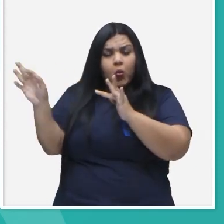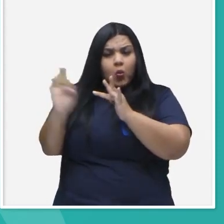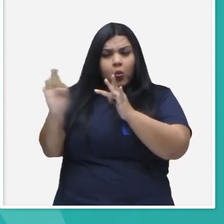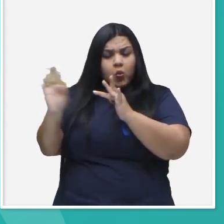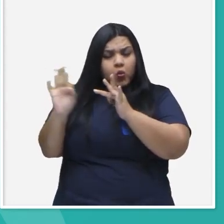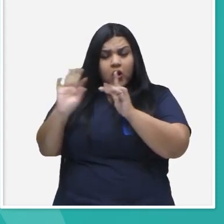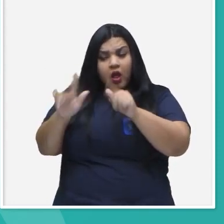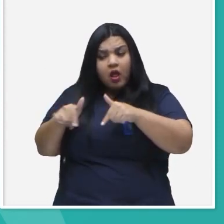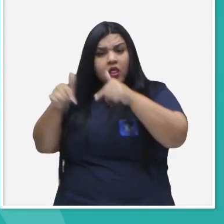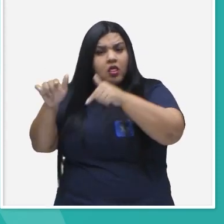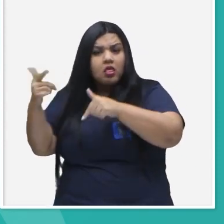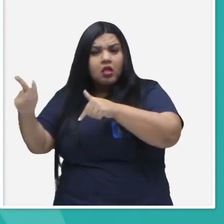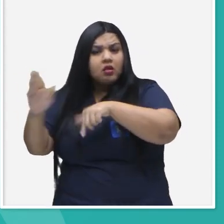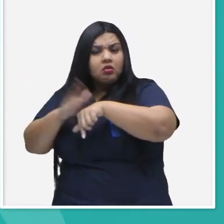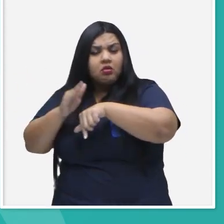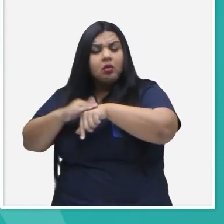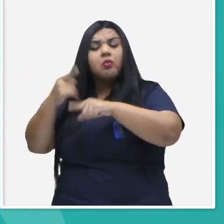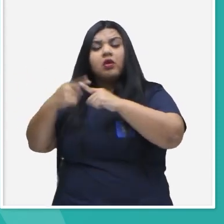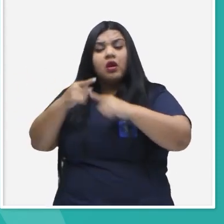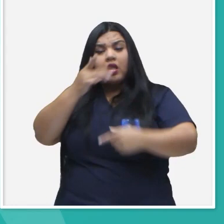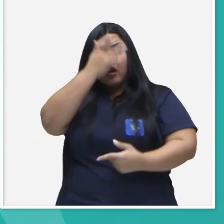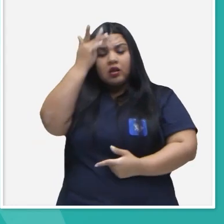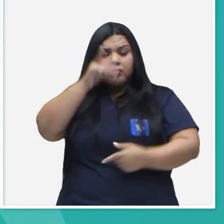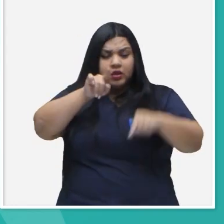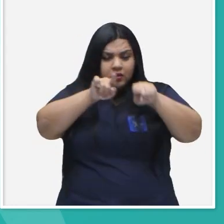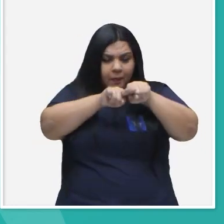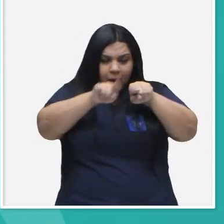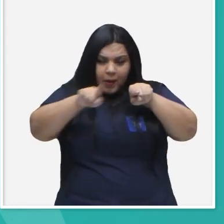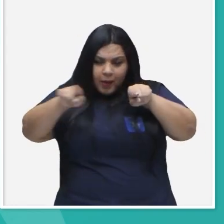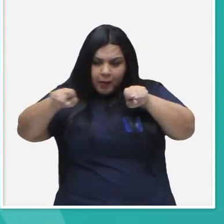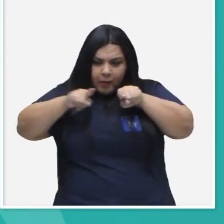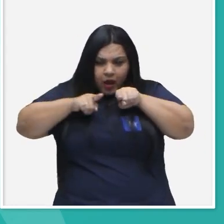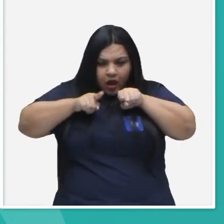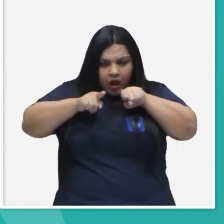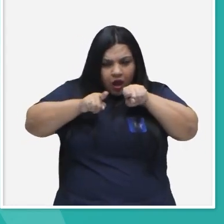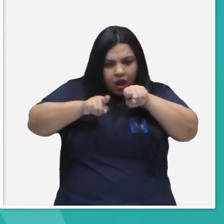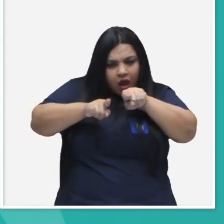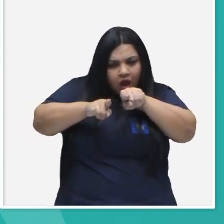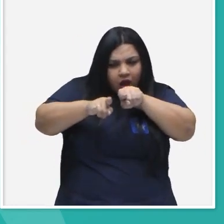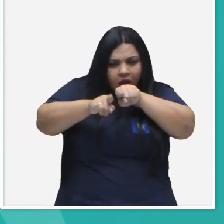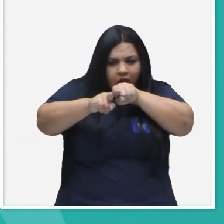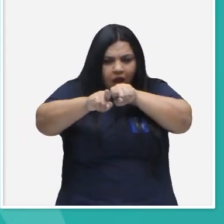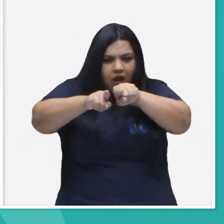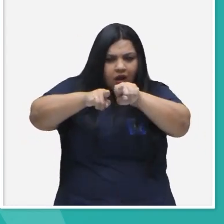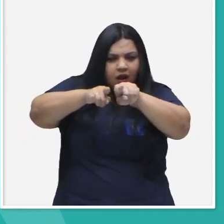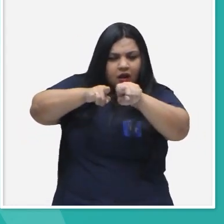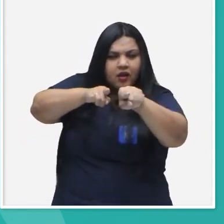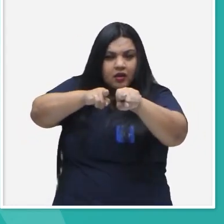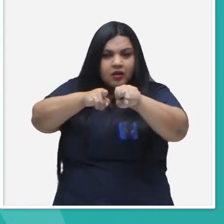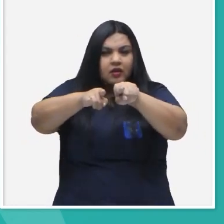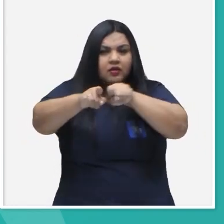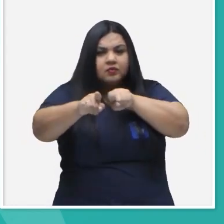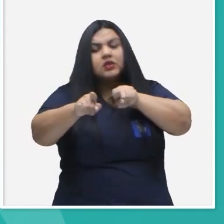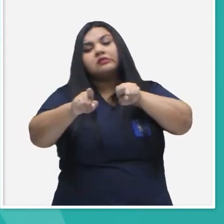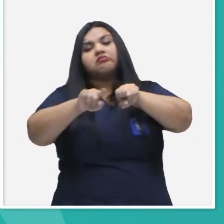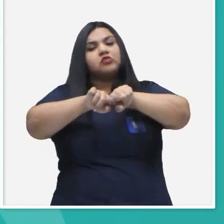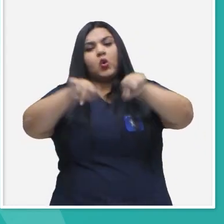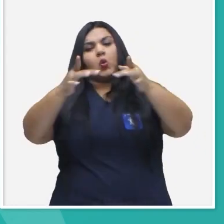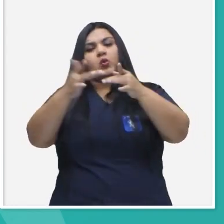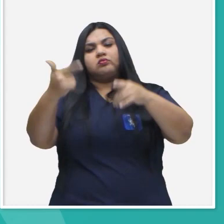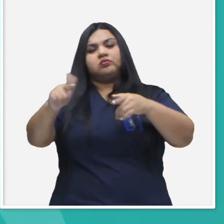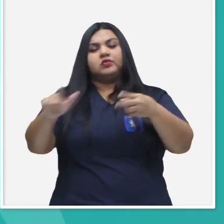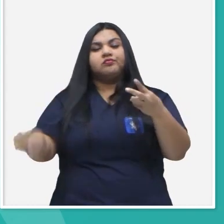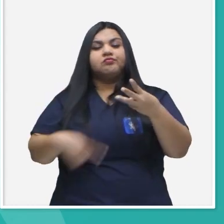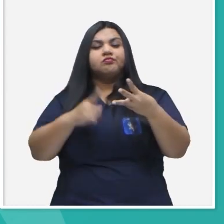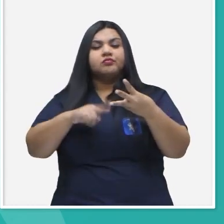na ação dele também, porque cada um vai estar aí na sua raia para fazer o seu melhor na prova. E no outro nós